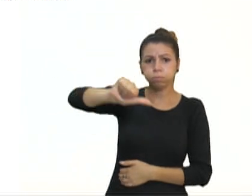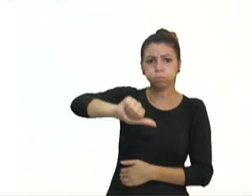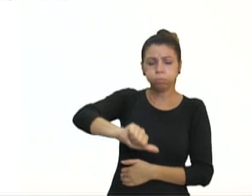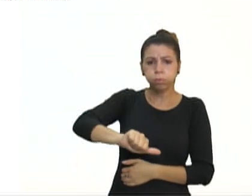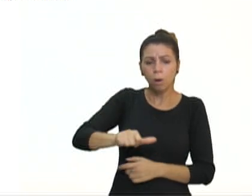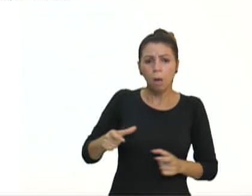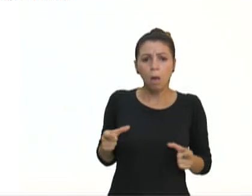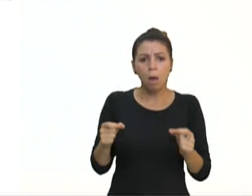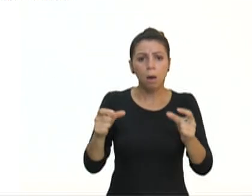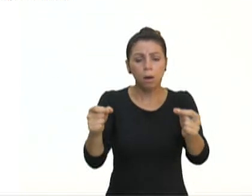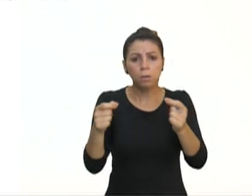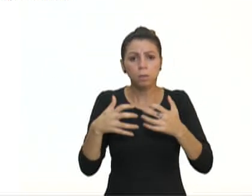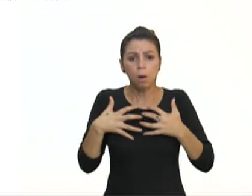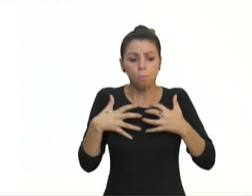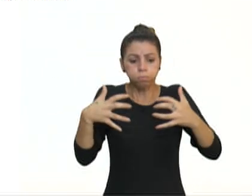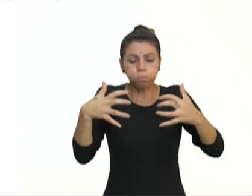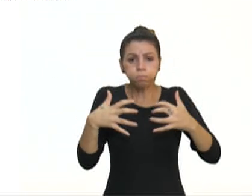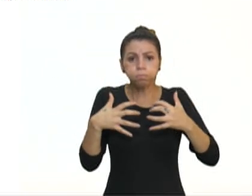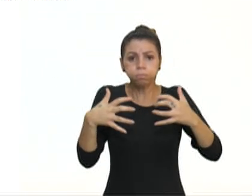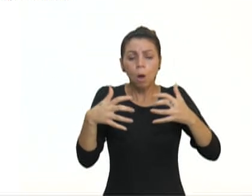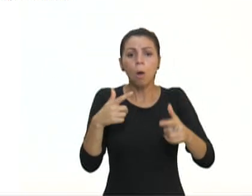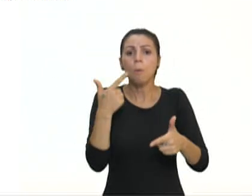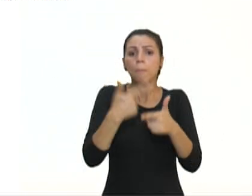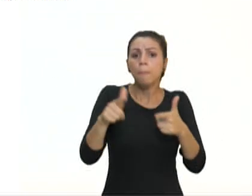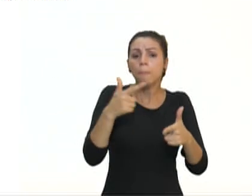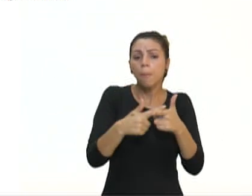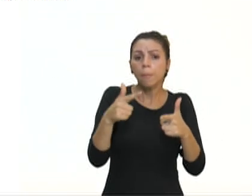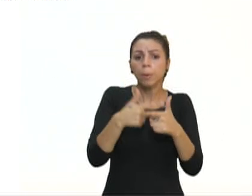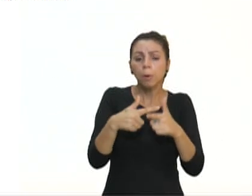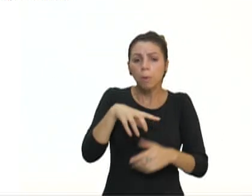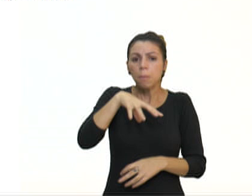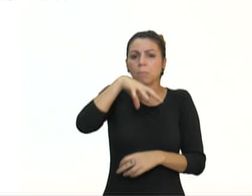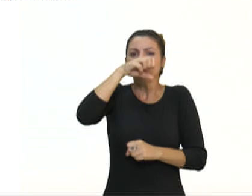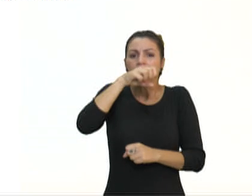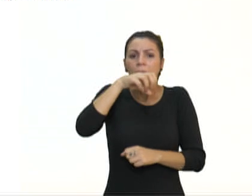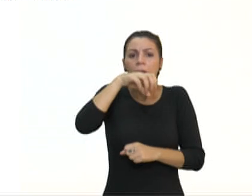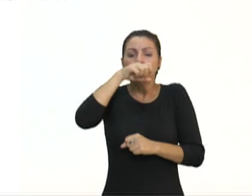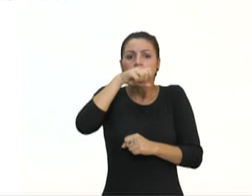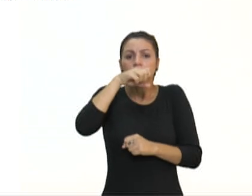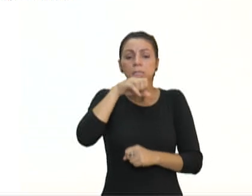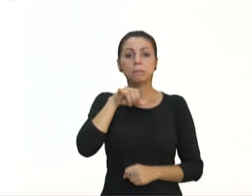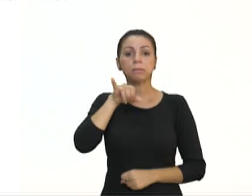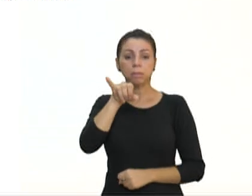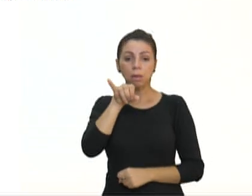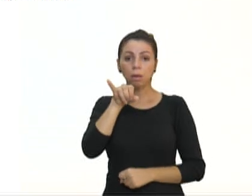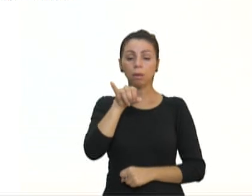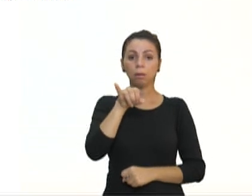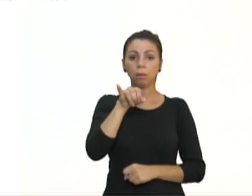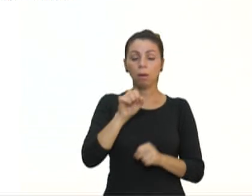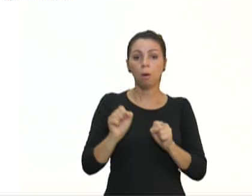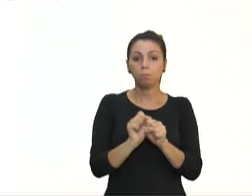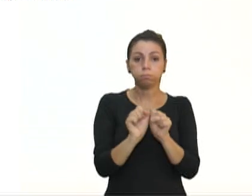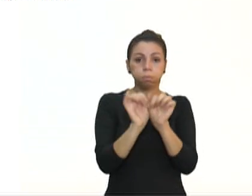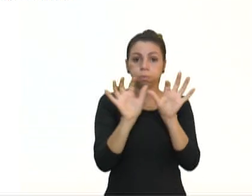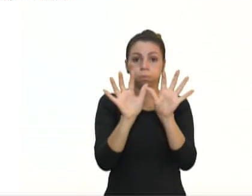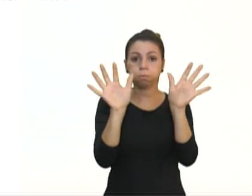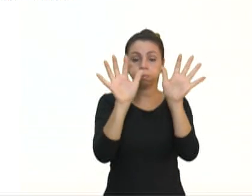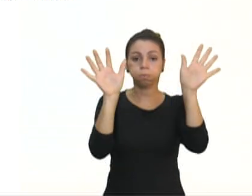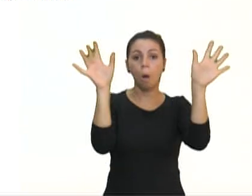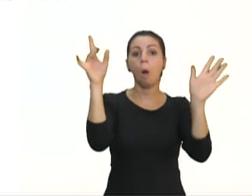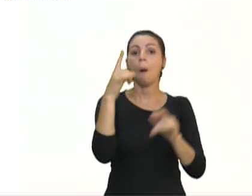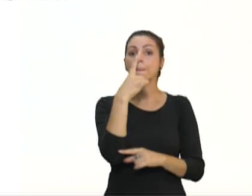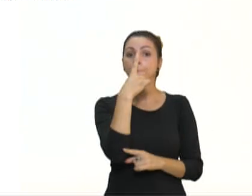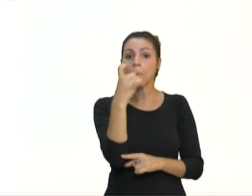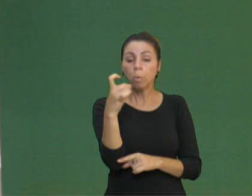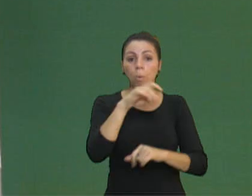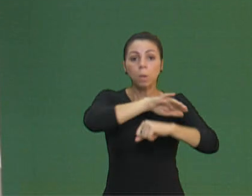de infartos, problemas respiratórios, caso não haja redução das emissões, né, de poluentes